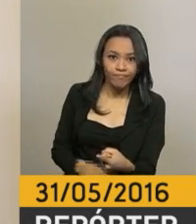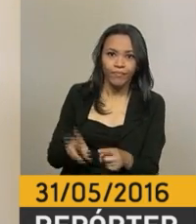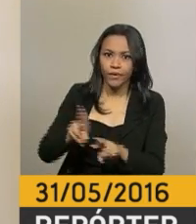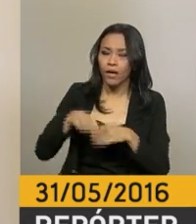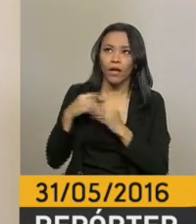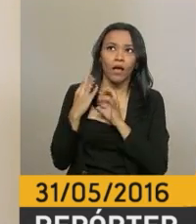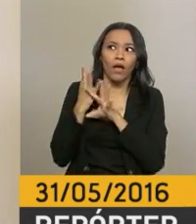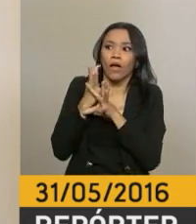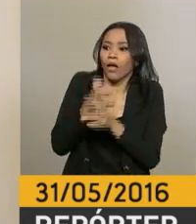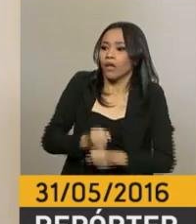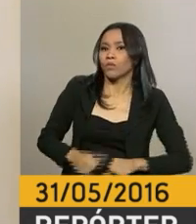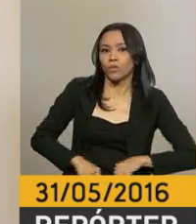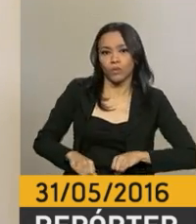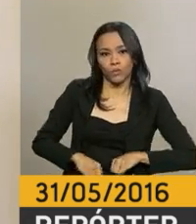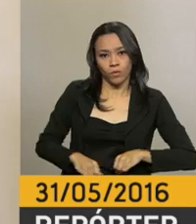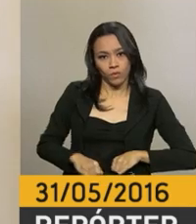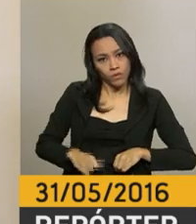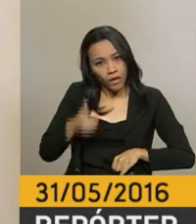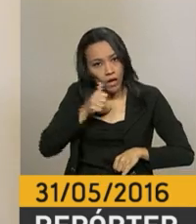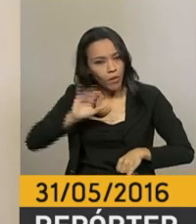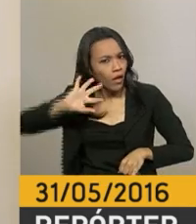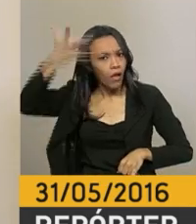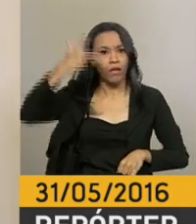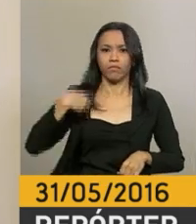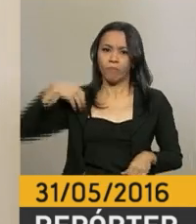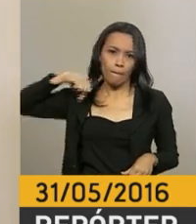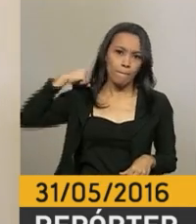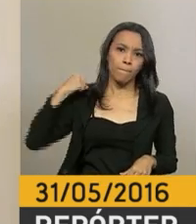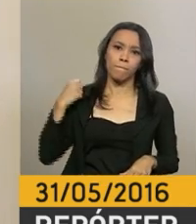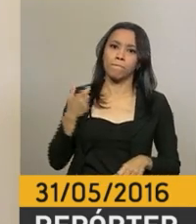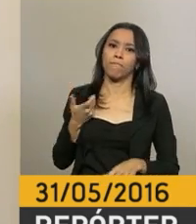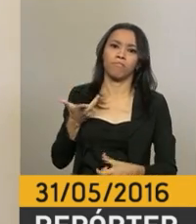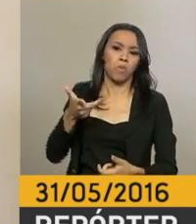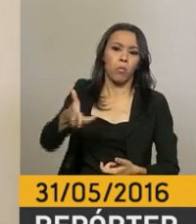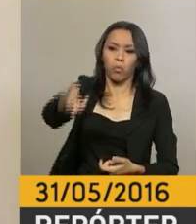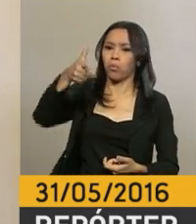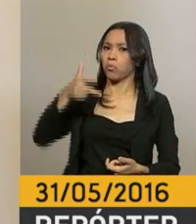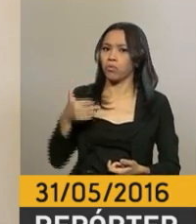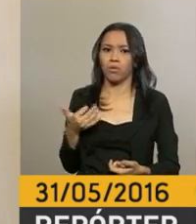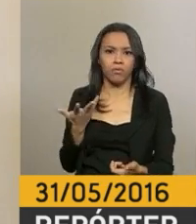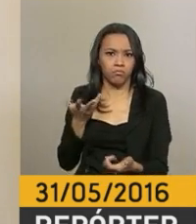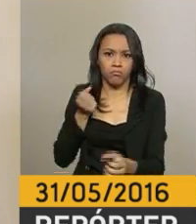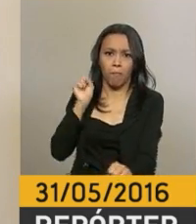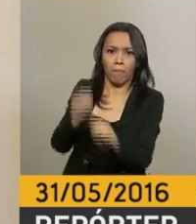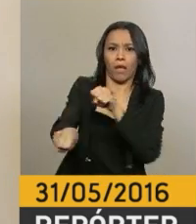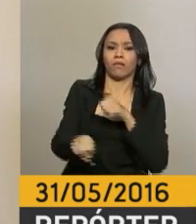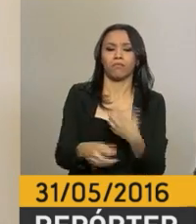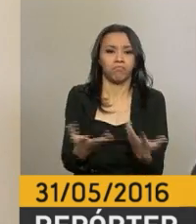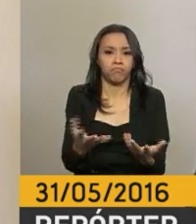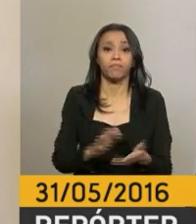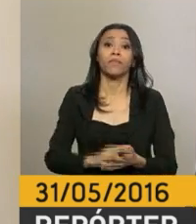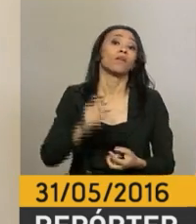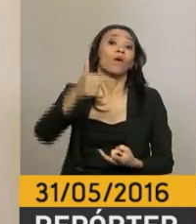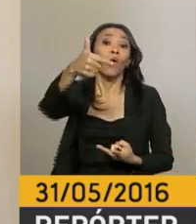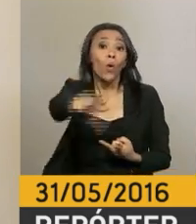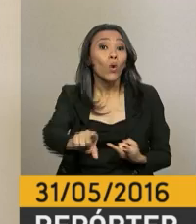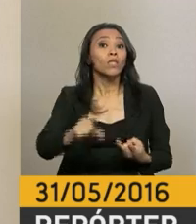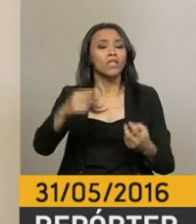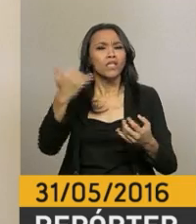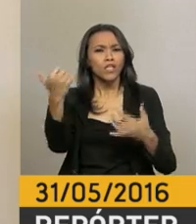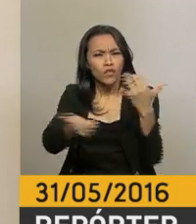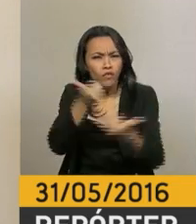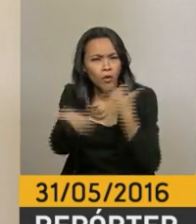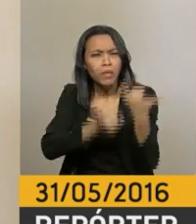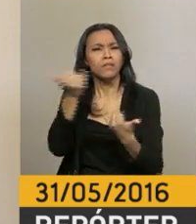sofrido humilhações, ela acaba respondendo também criminalmente. E um outro fato nós também cruzamos,